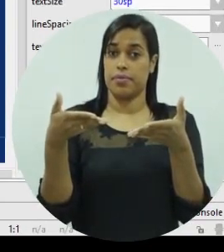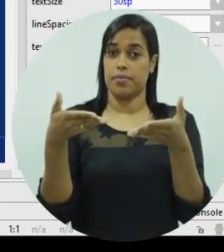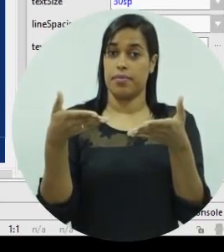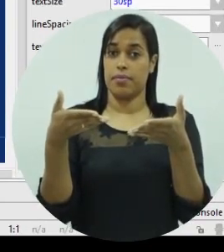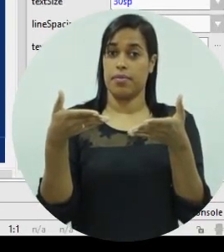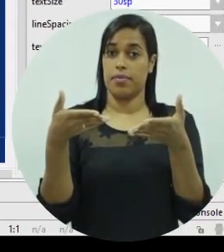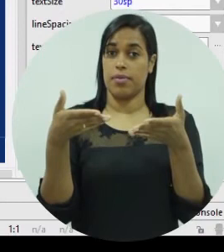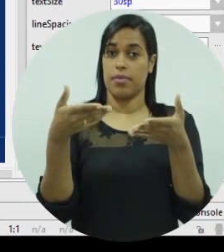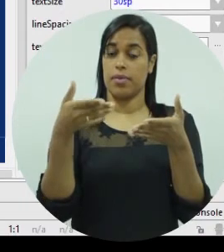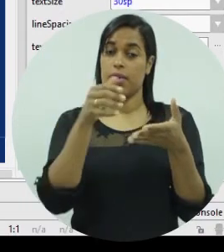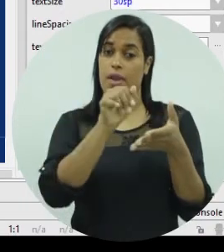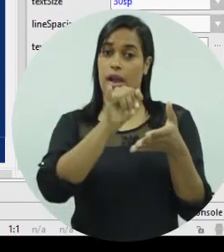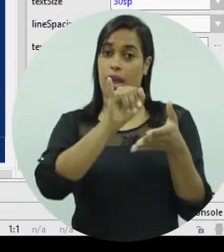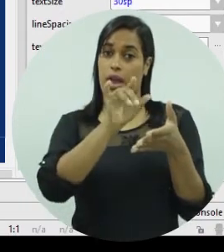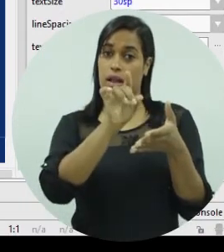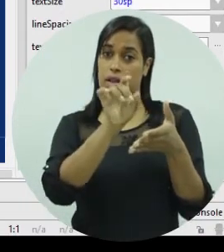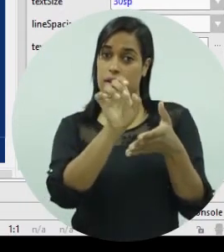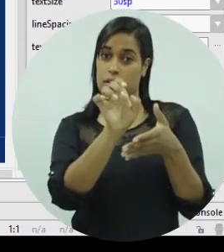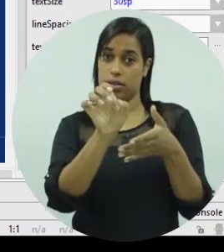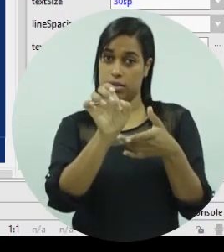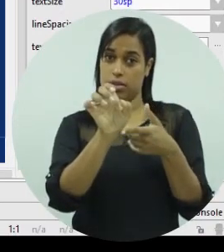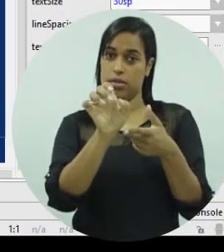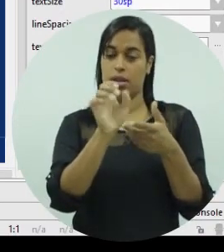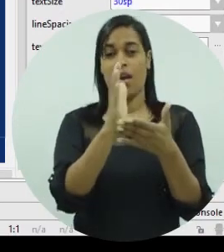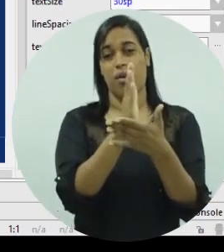aqui para o campo ID